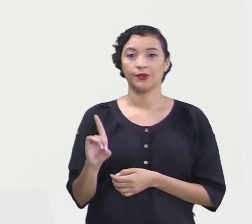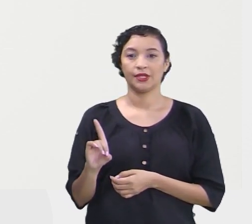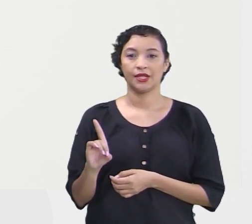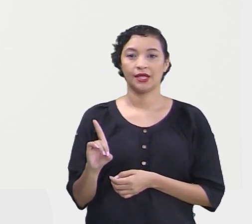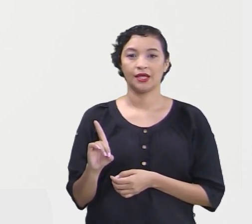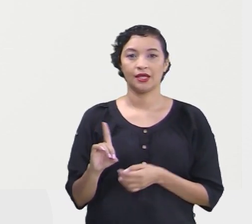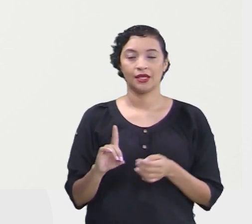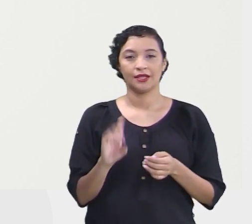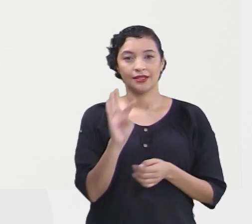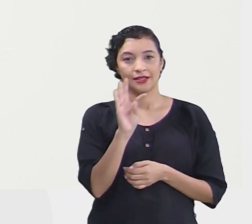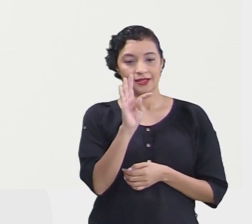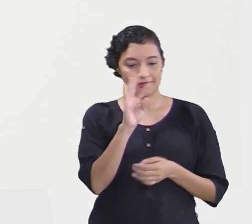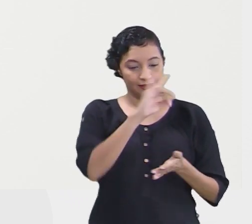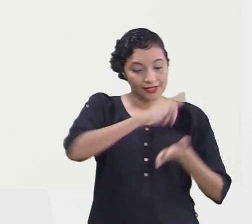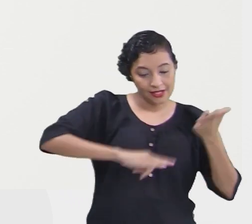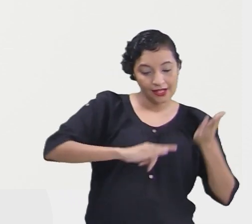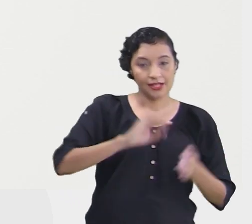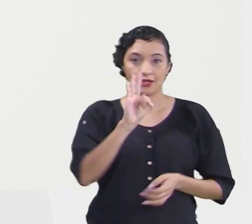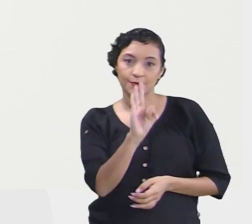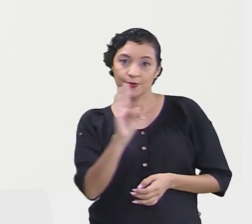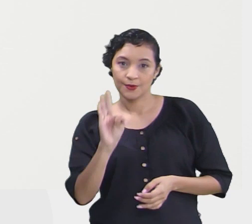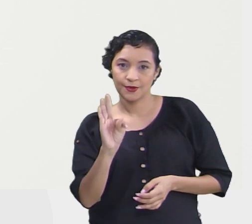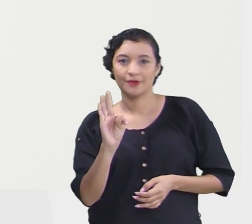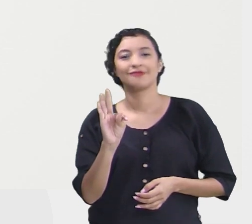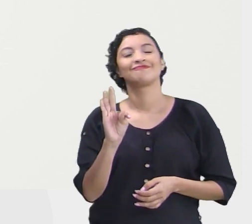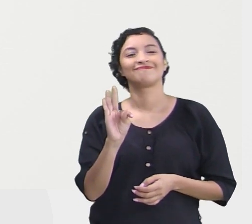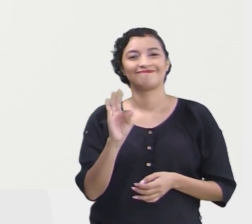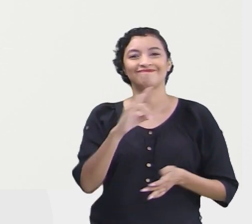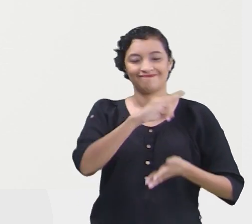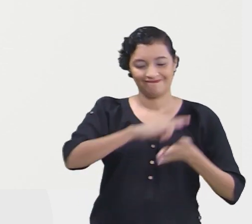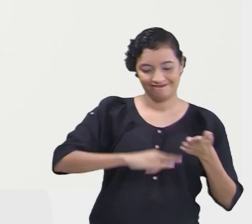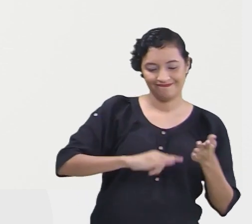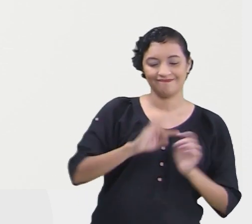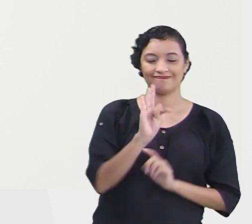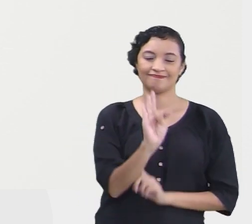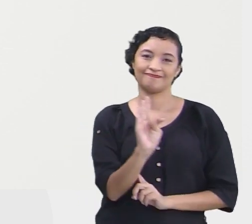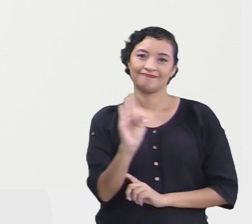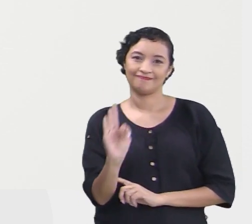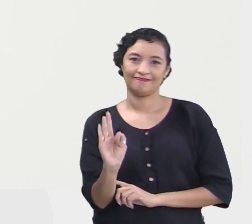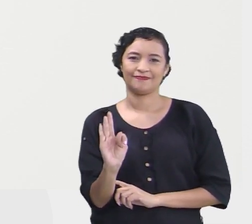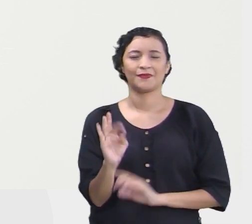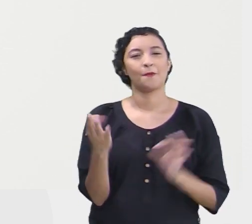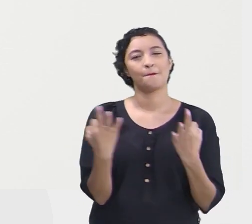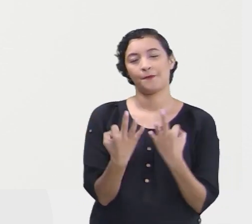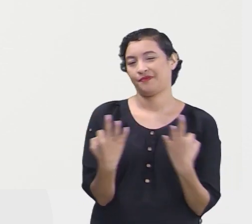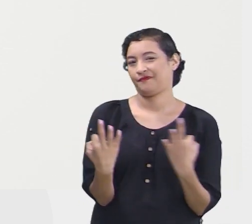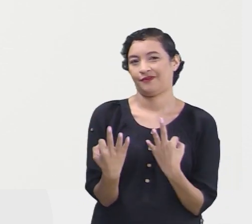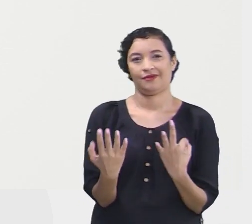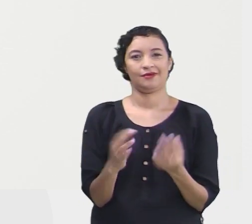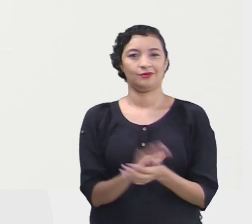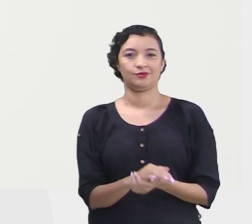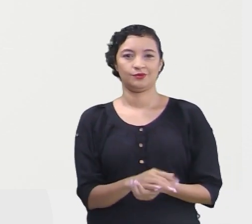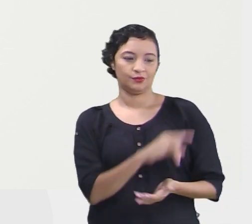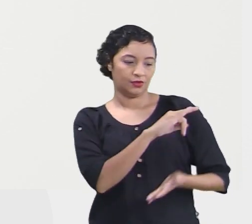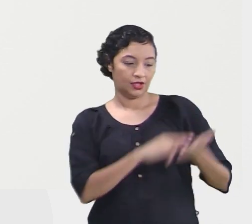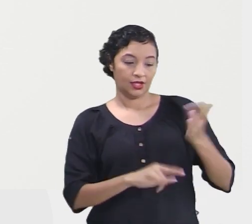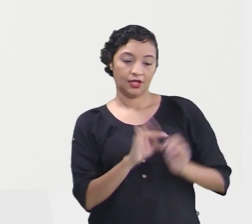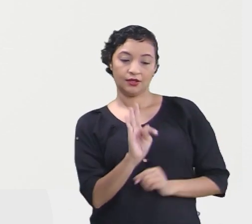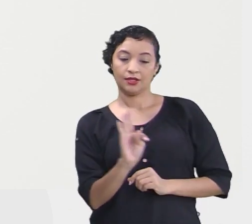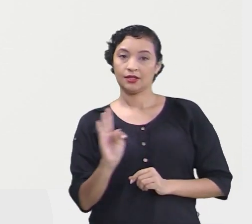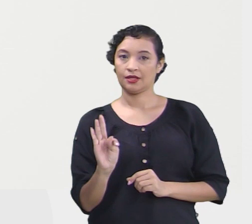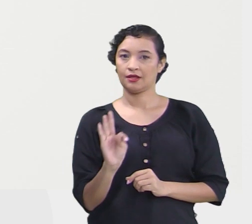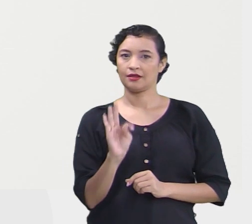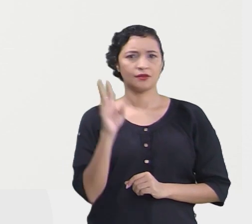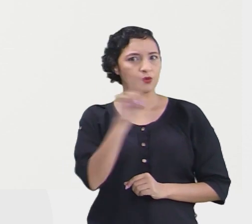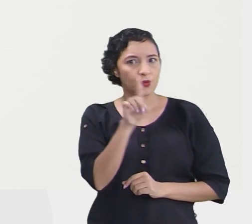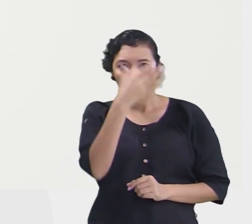Tordesilhas, TT. Tratado de Tordesilhas. Olha aí, marcando. Perfeito. Tratado de Tordesilhas. Não esqueçam.